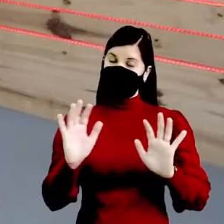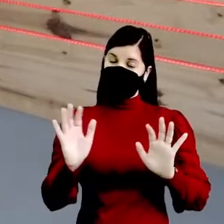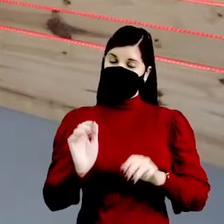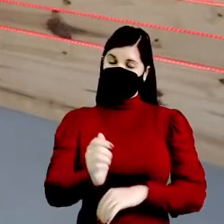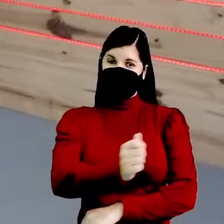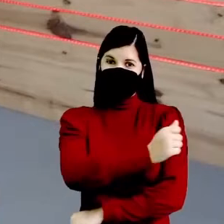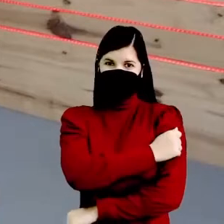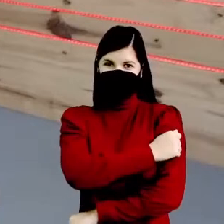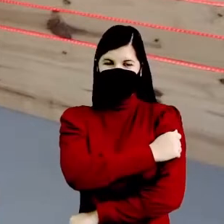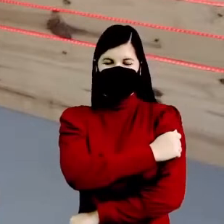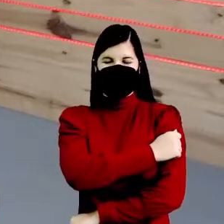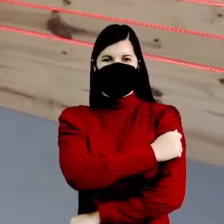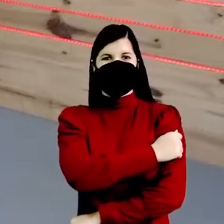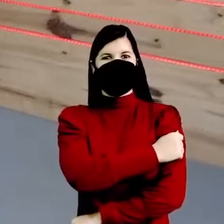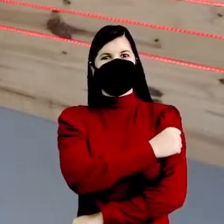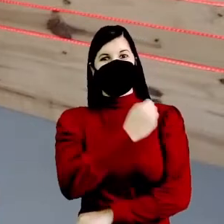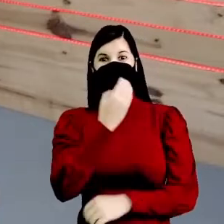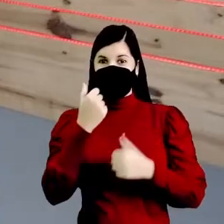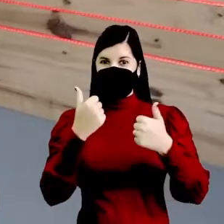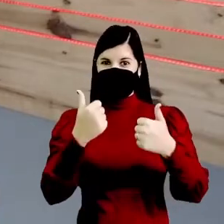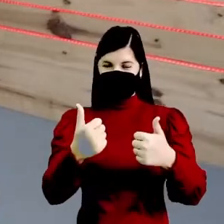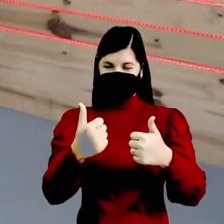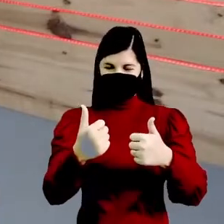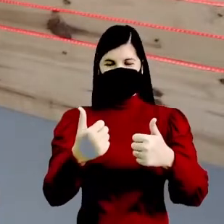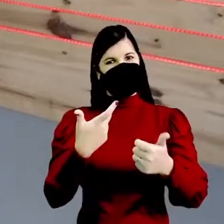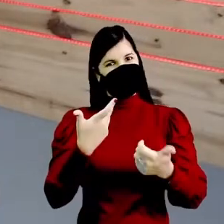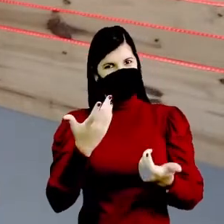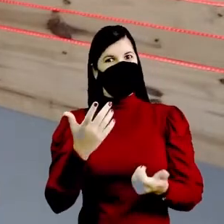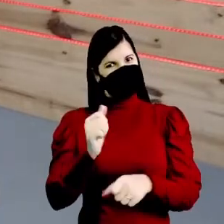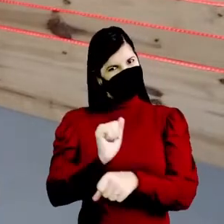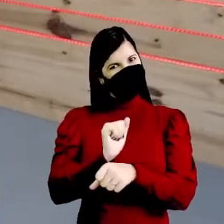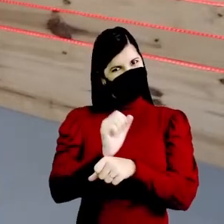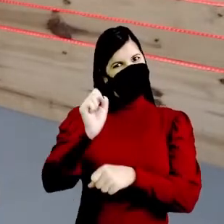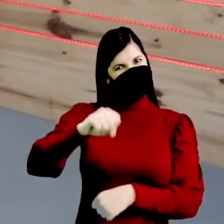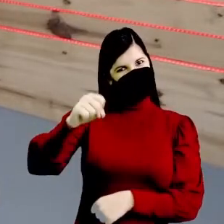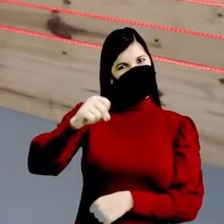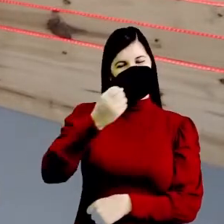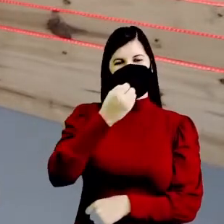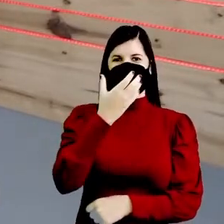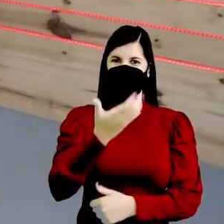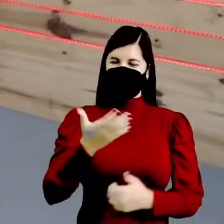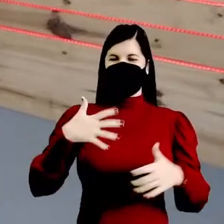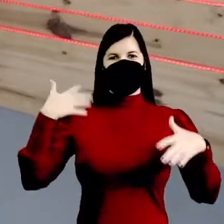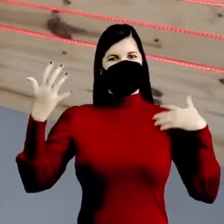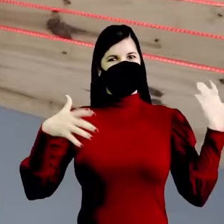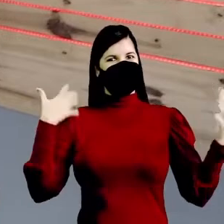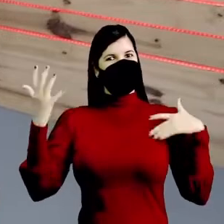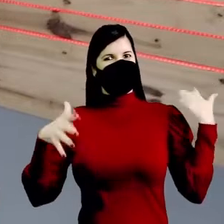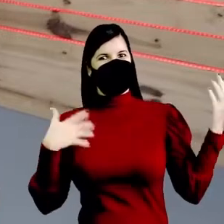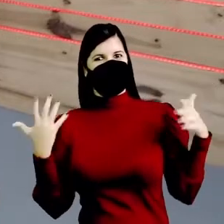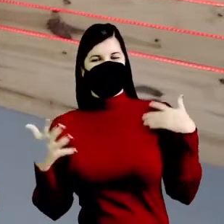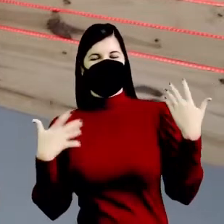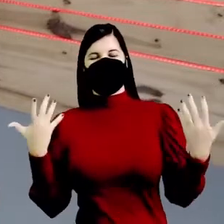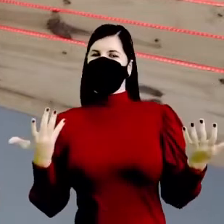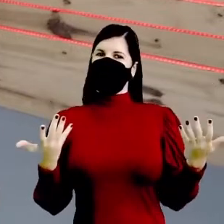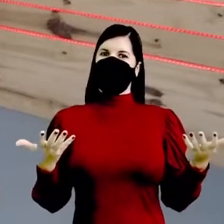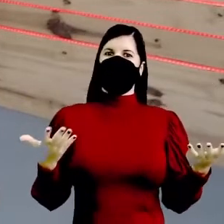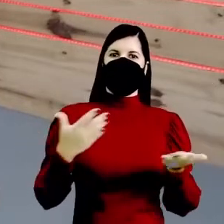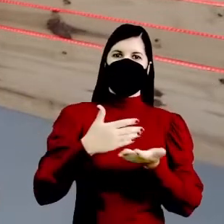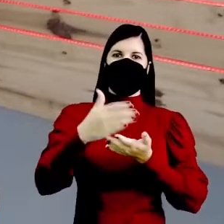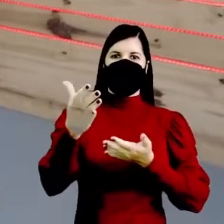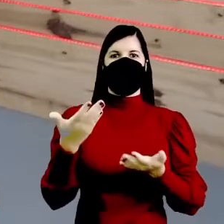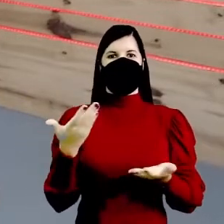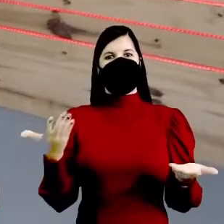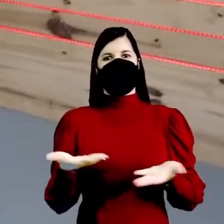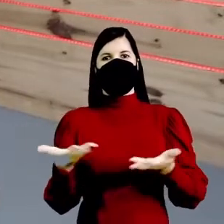Olá, estudante! Você está bem? Eu espero que sim, que esteja muito animado e muito animada. A gente vai